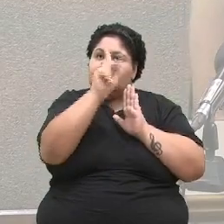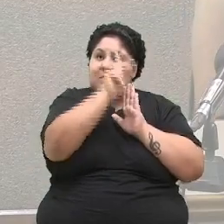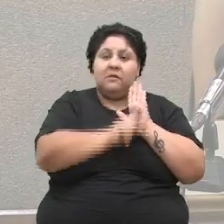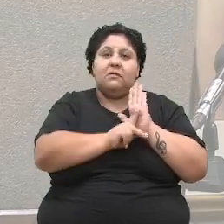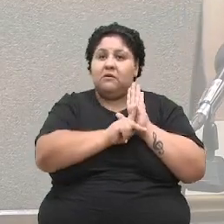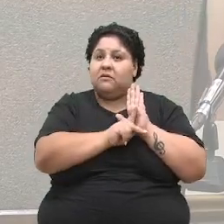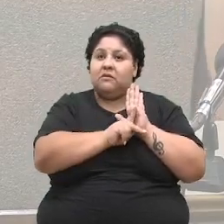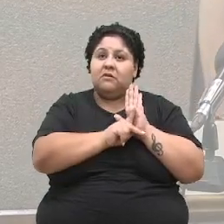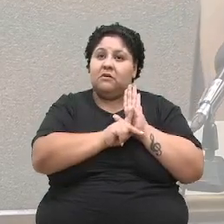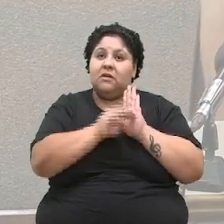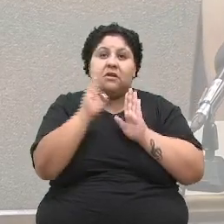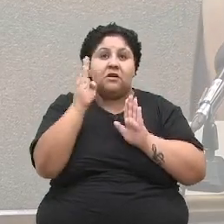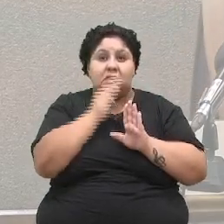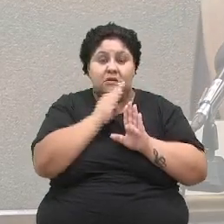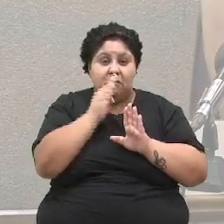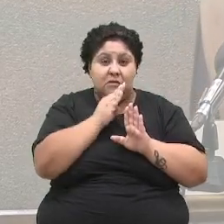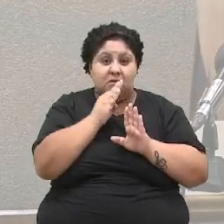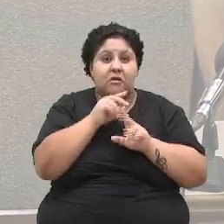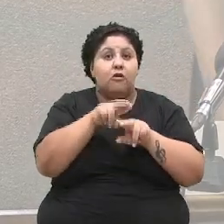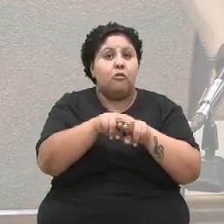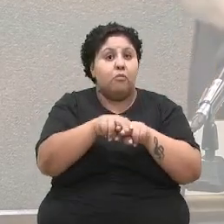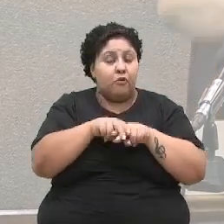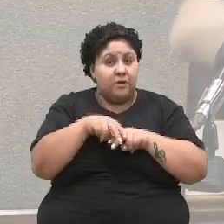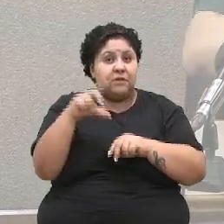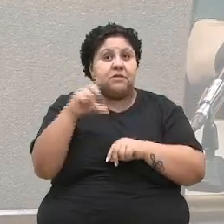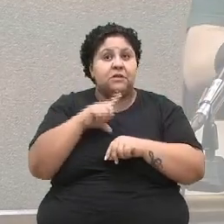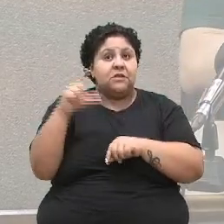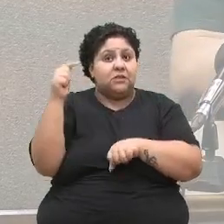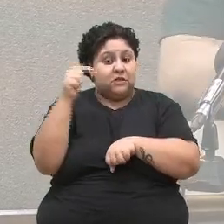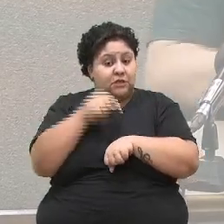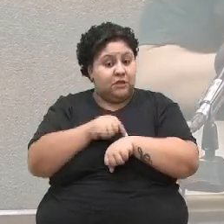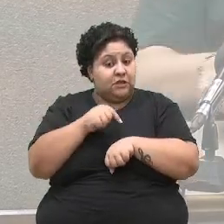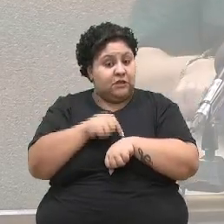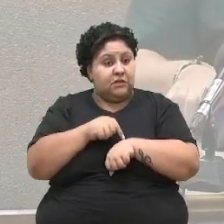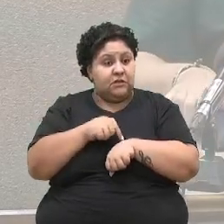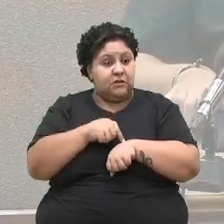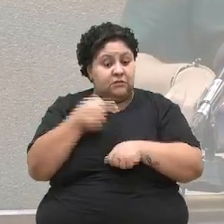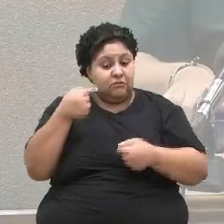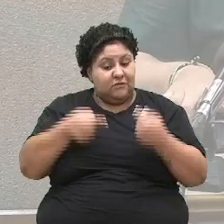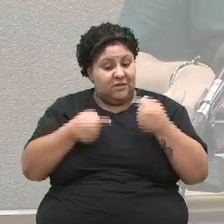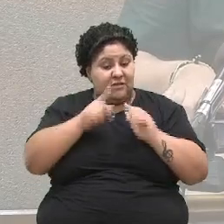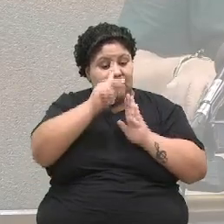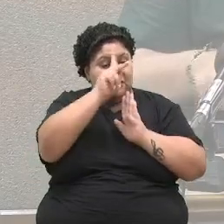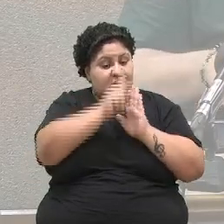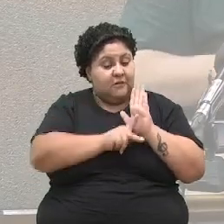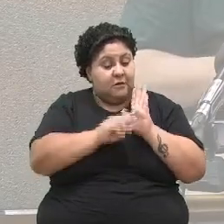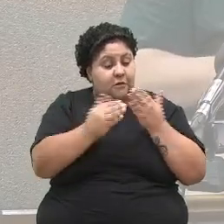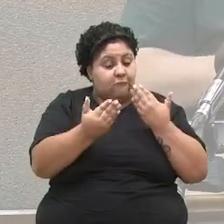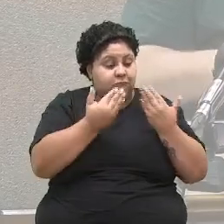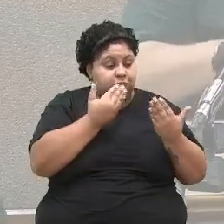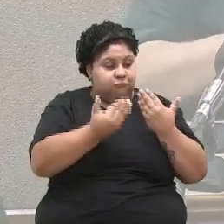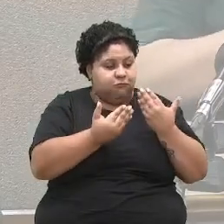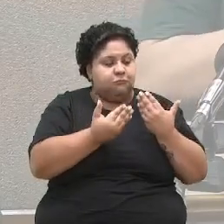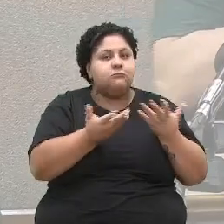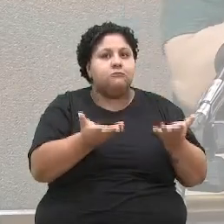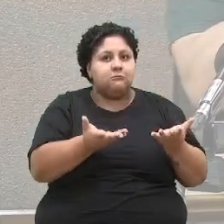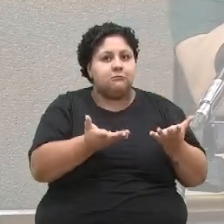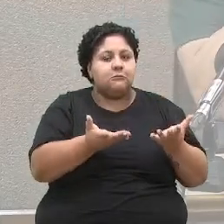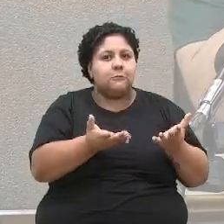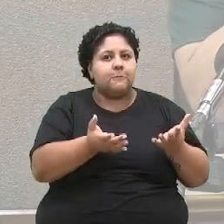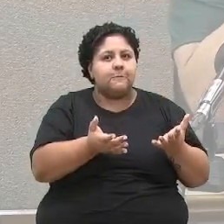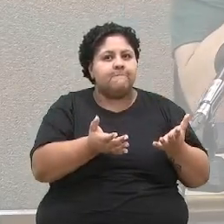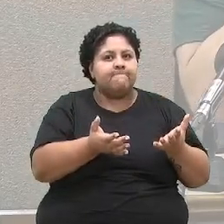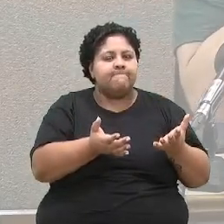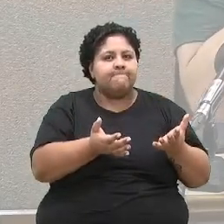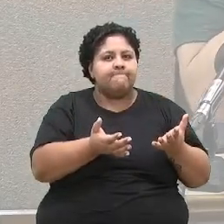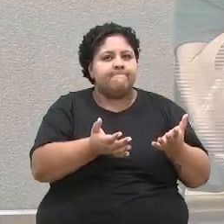regime de urgência, portanto, existe sim o tempo, né, para que se debata o projeto, para que se analise essas questões, para que se busque. O